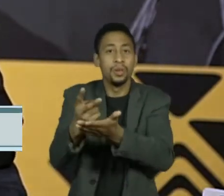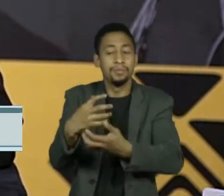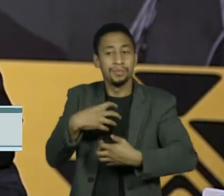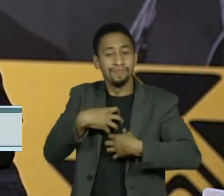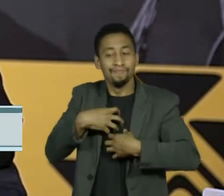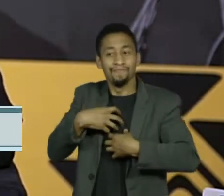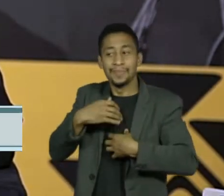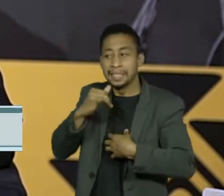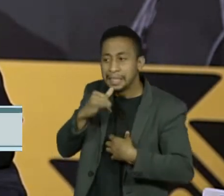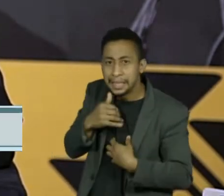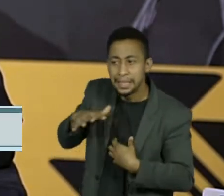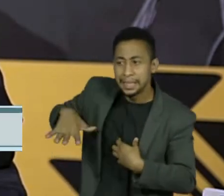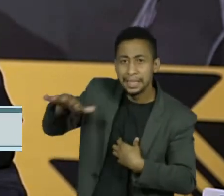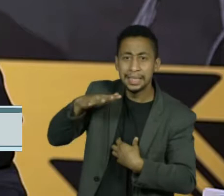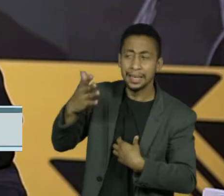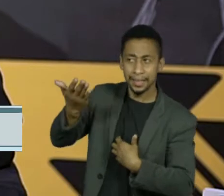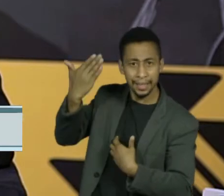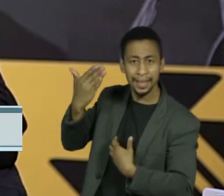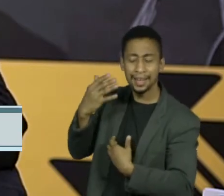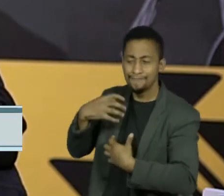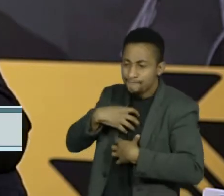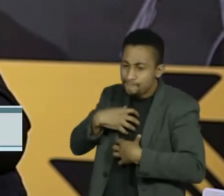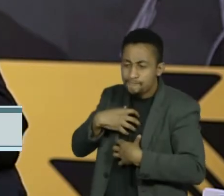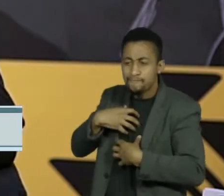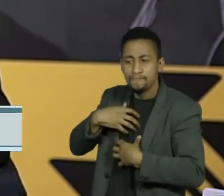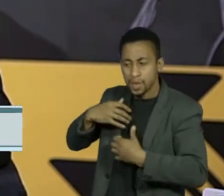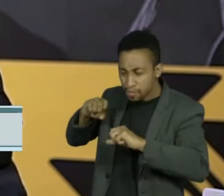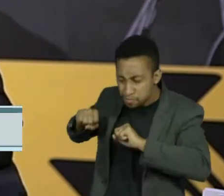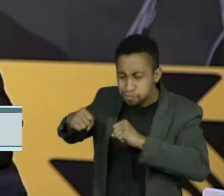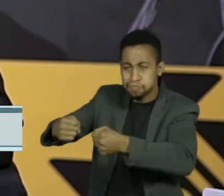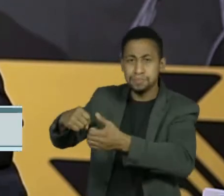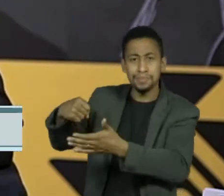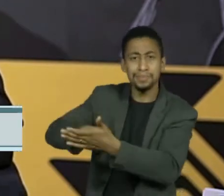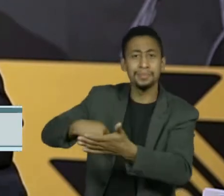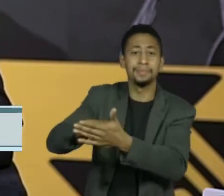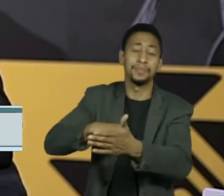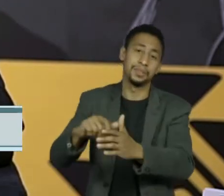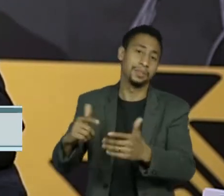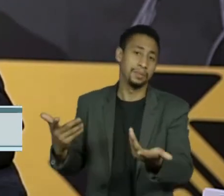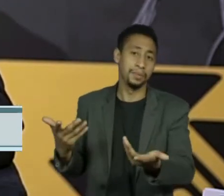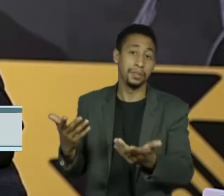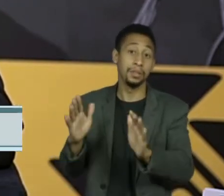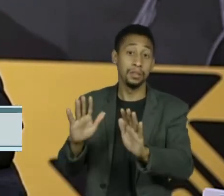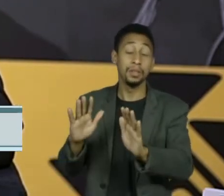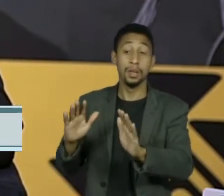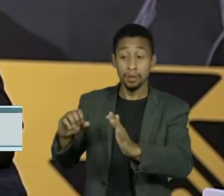indignidade no seu tempo e da maneira mais adequada possível. E